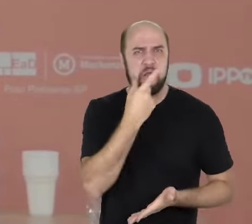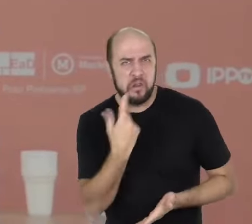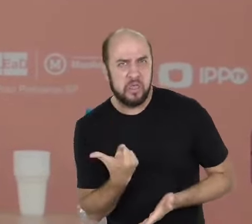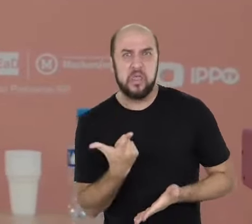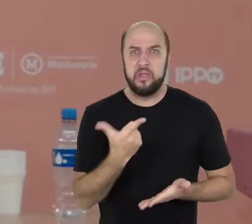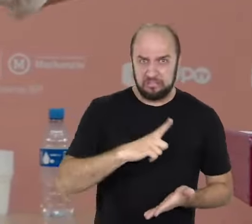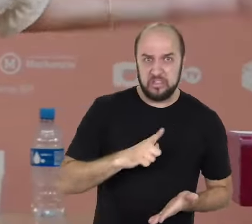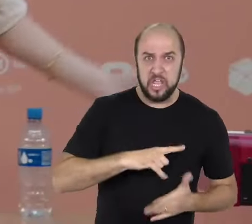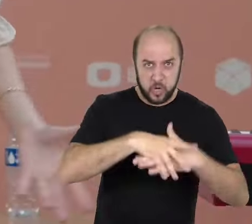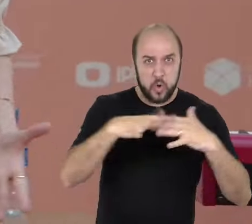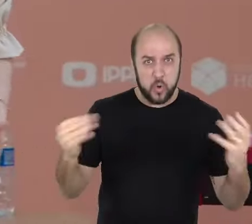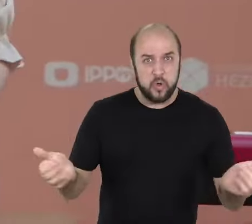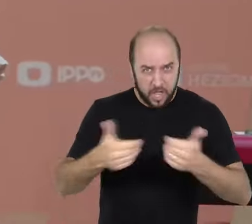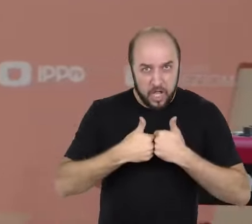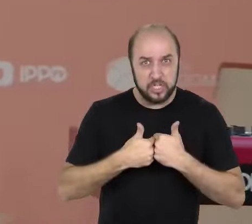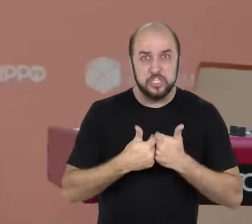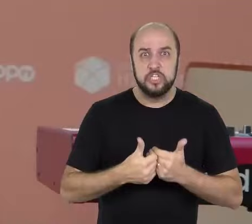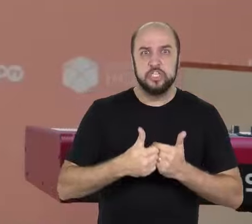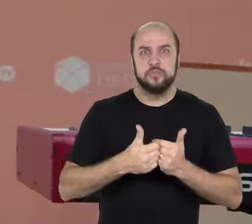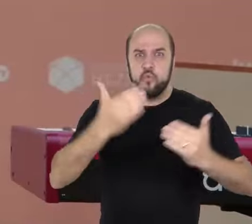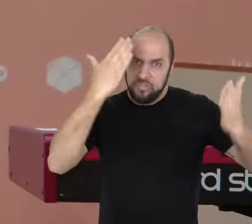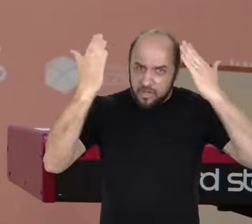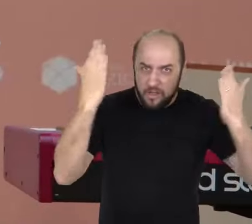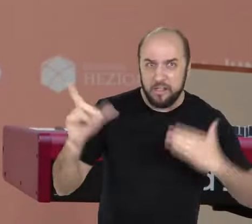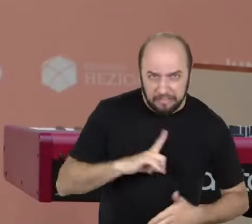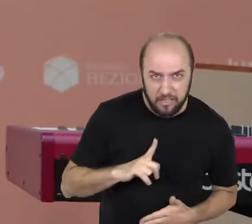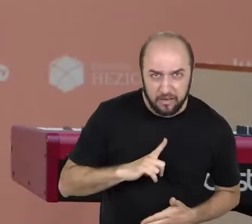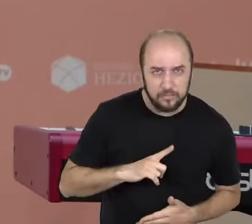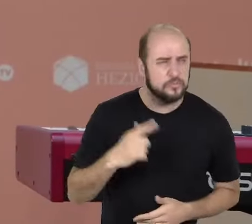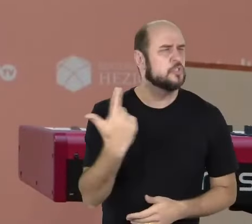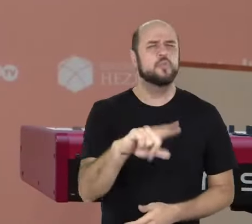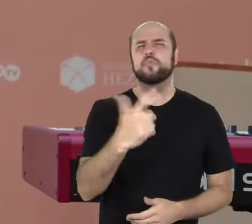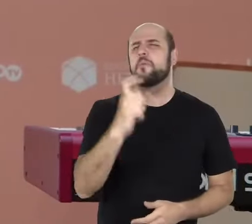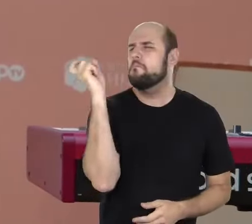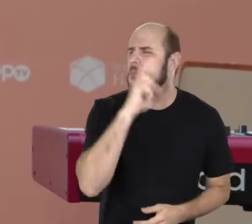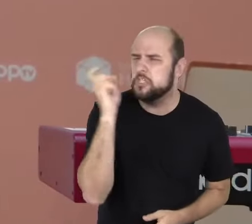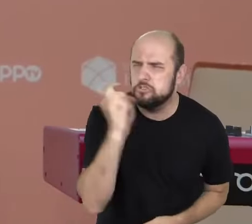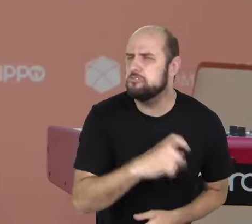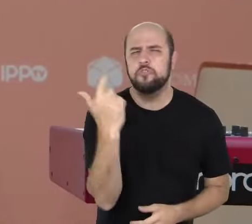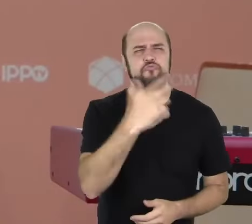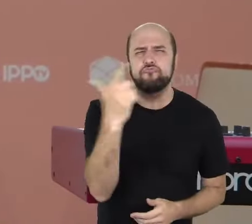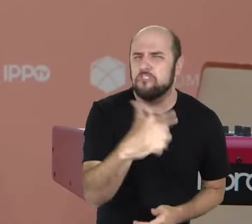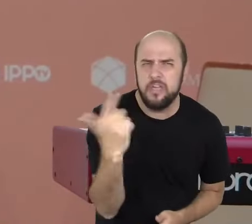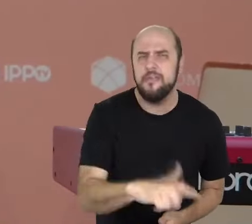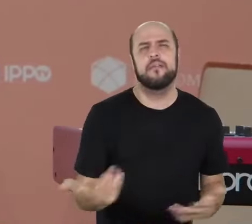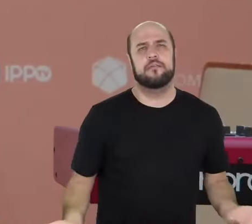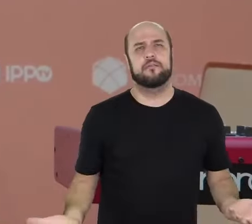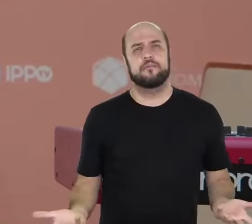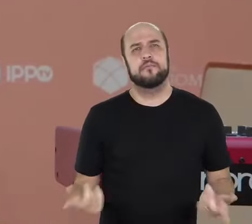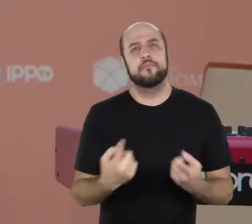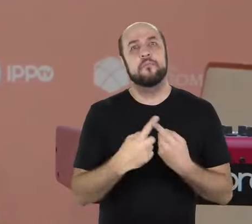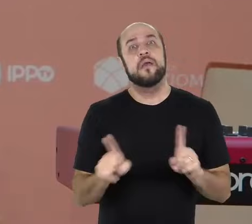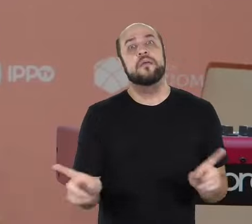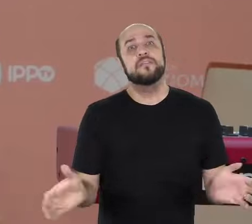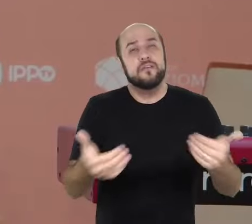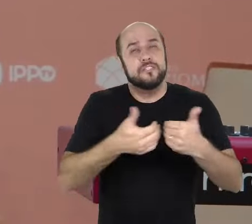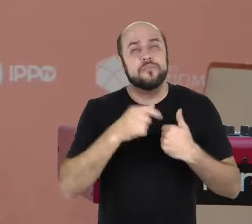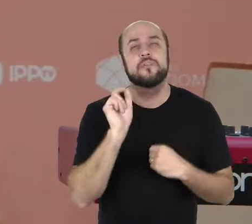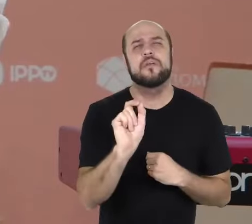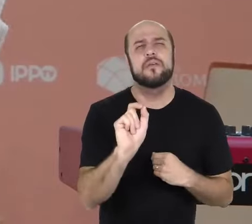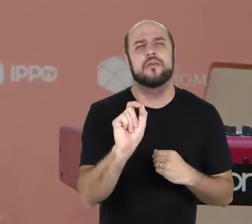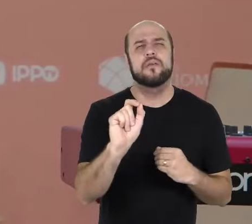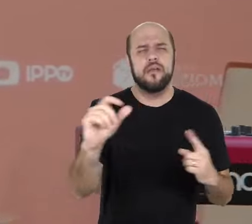alguma medicação que vai curar o autismo, alguma terapia? Não tem, se tem é mentira. Mas para o autismo tem o quê?